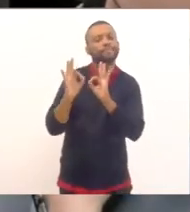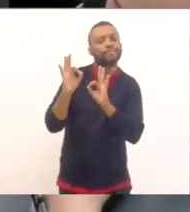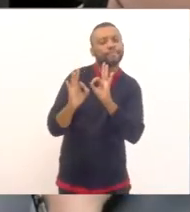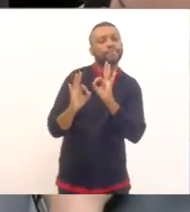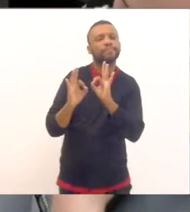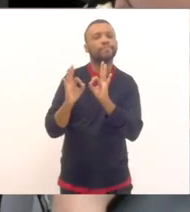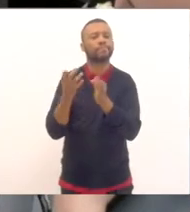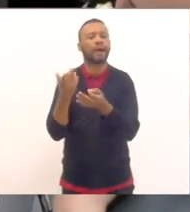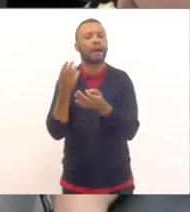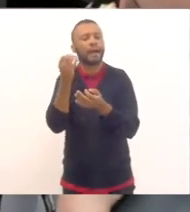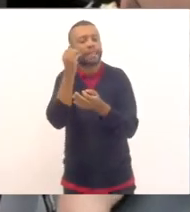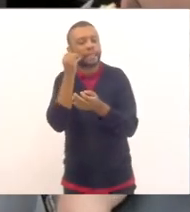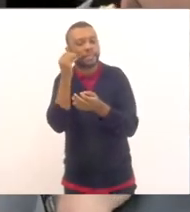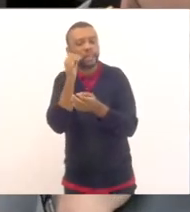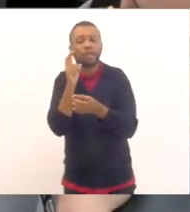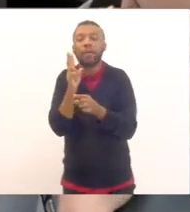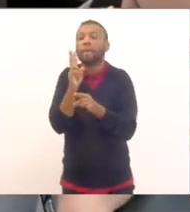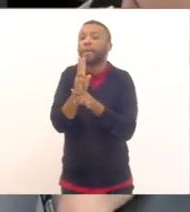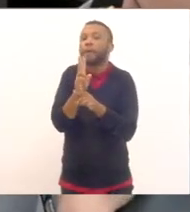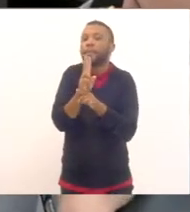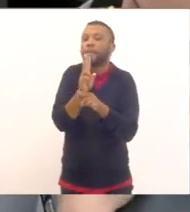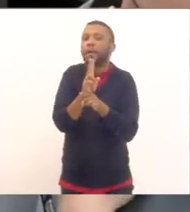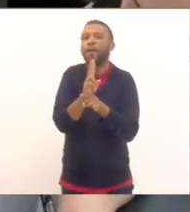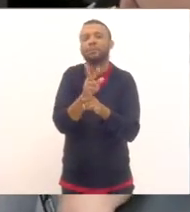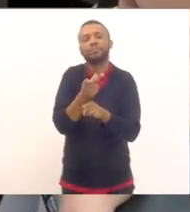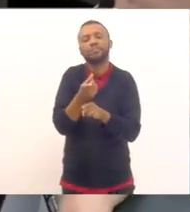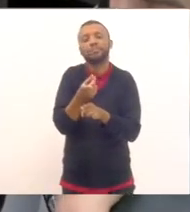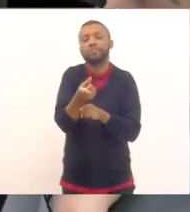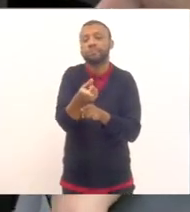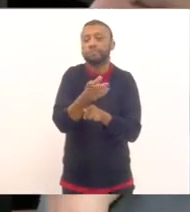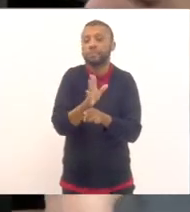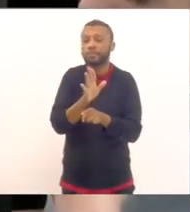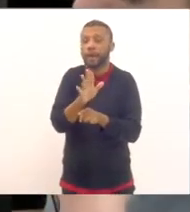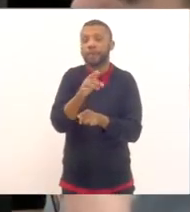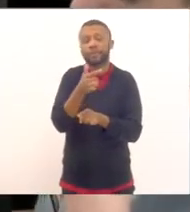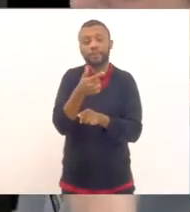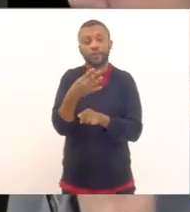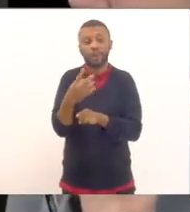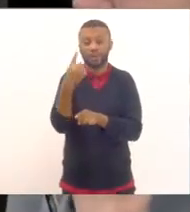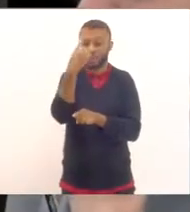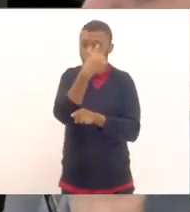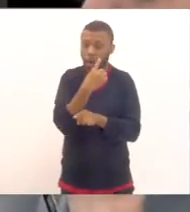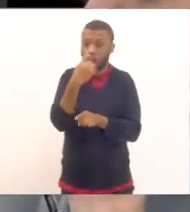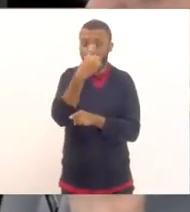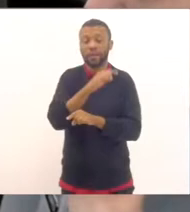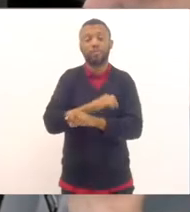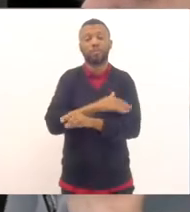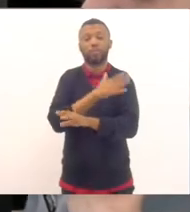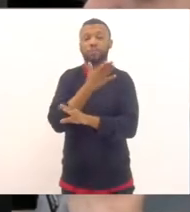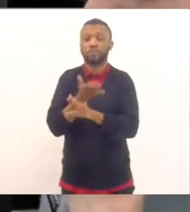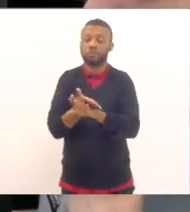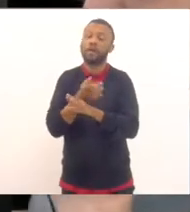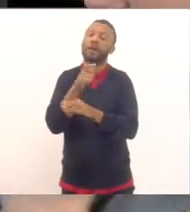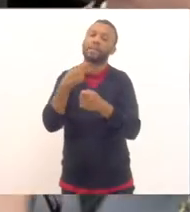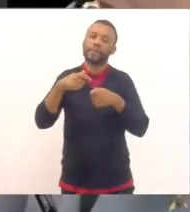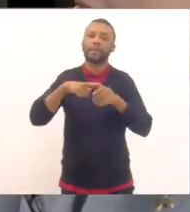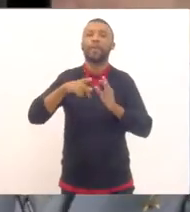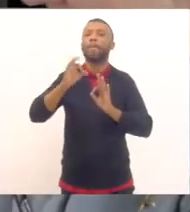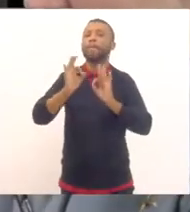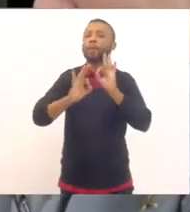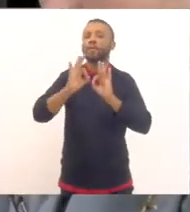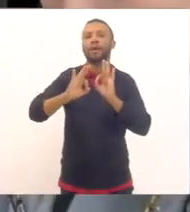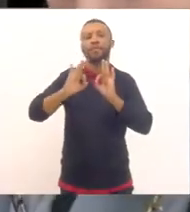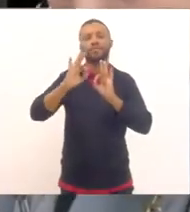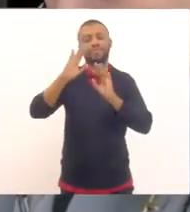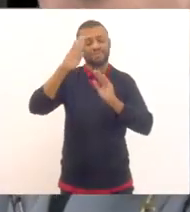essas duas estações de forma permanente mas a permanência durante as 24 horas aí sim é um programa maior né como